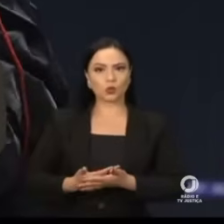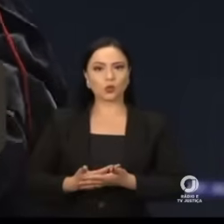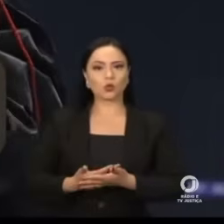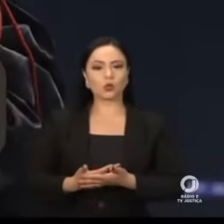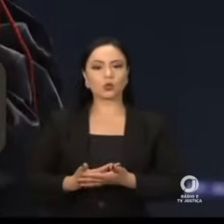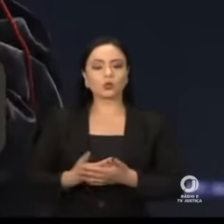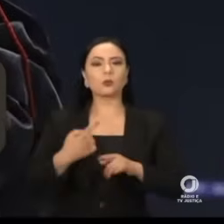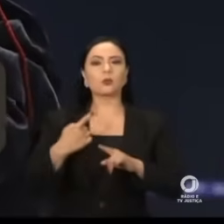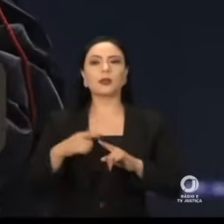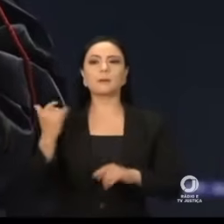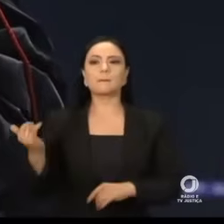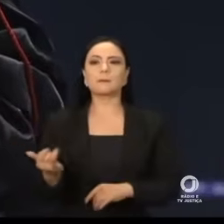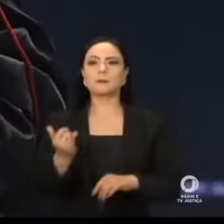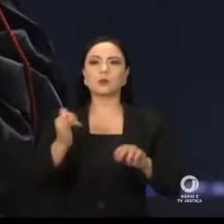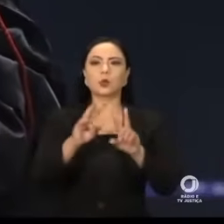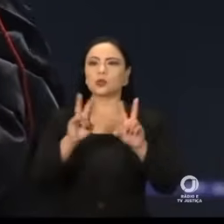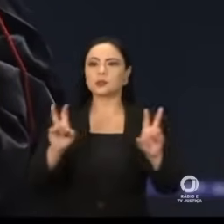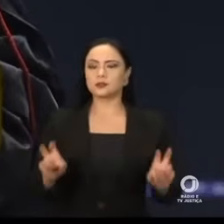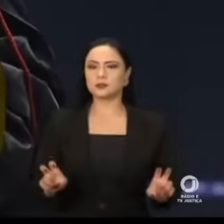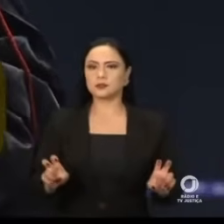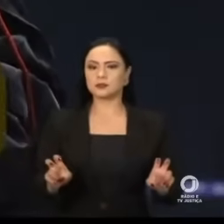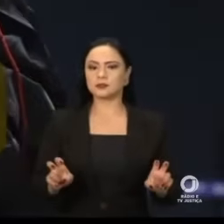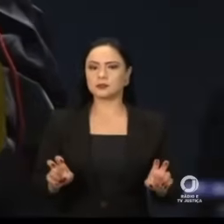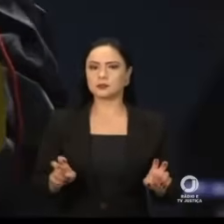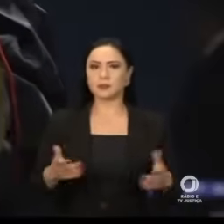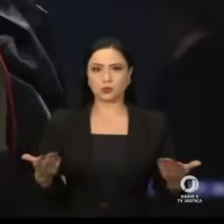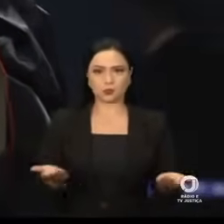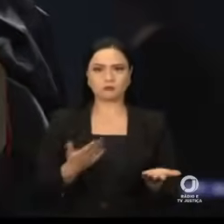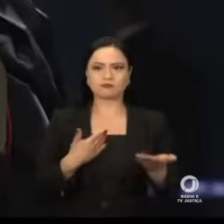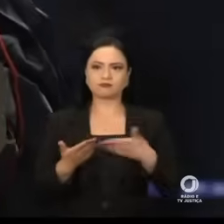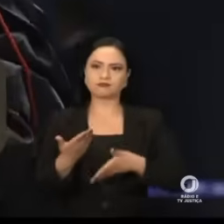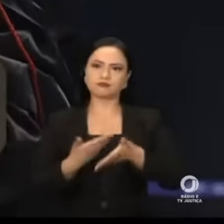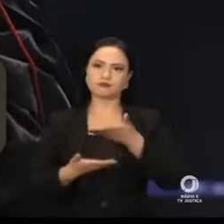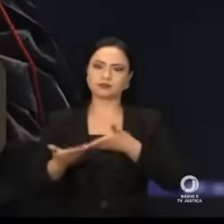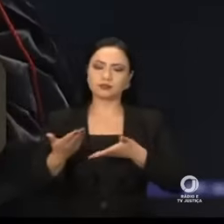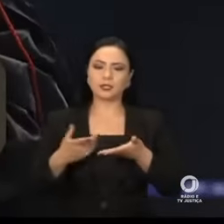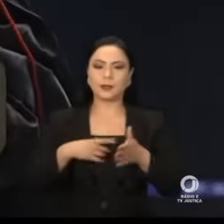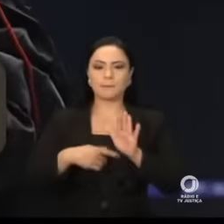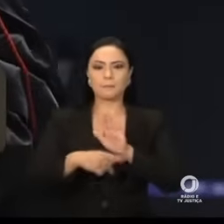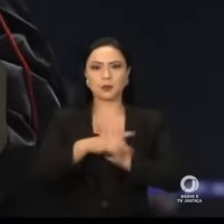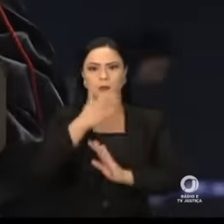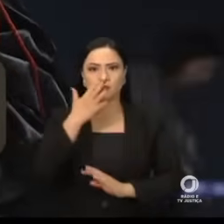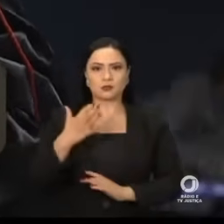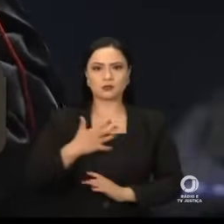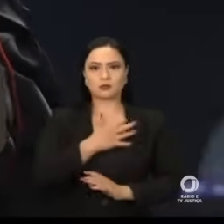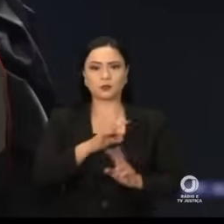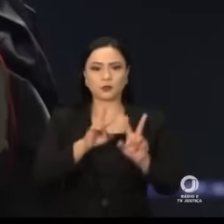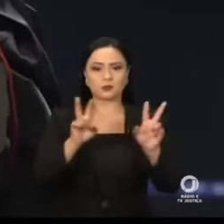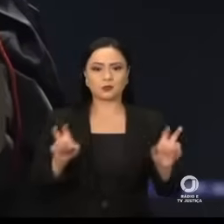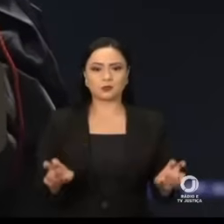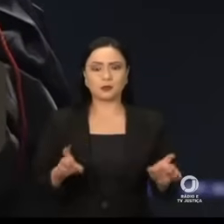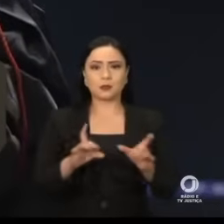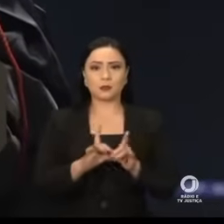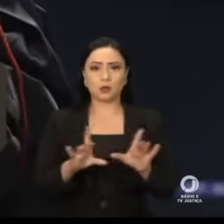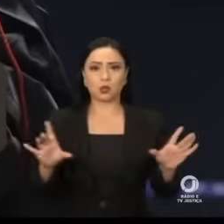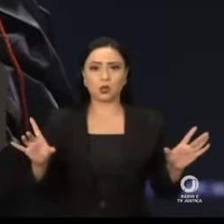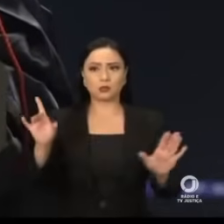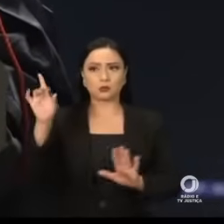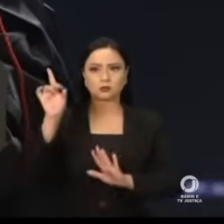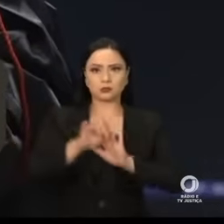pela importância do tema subjacente, a própria acusação, a questão do Estado Democrático de